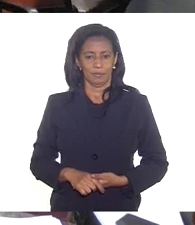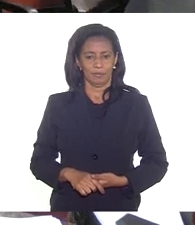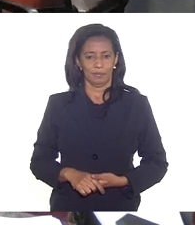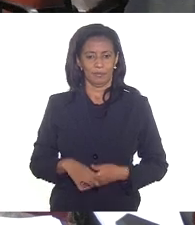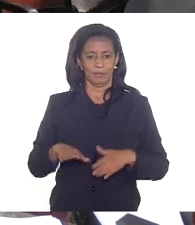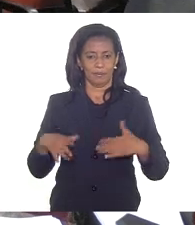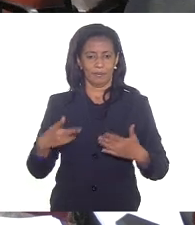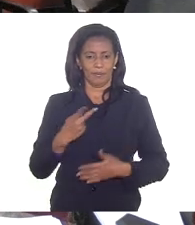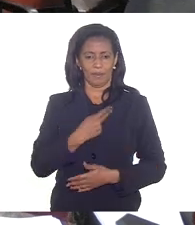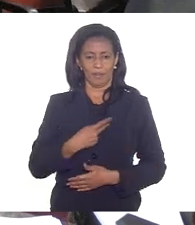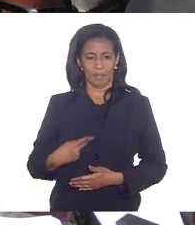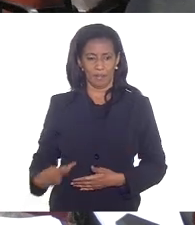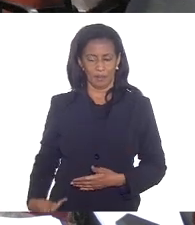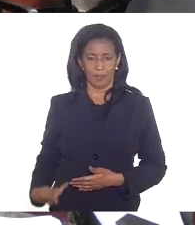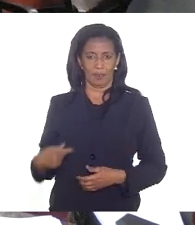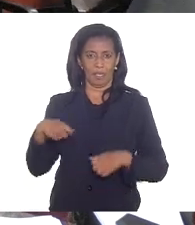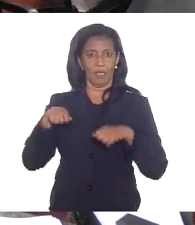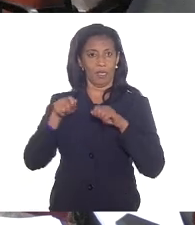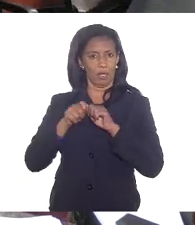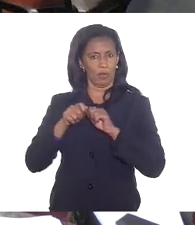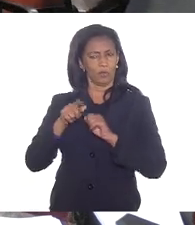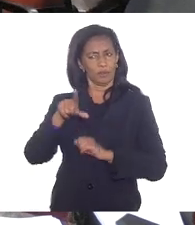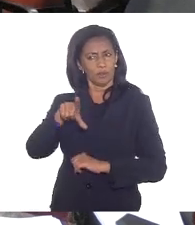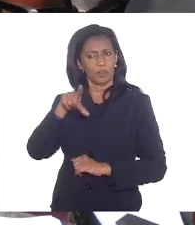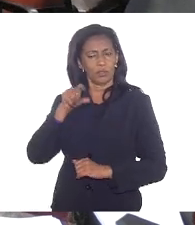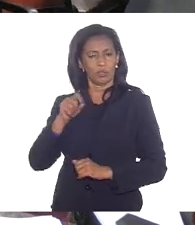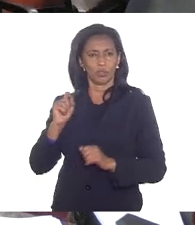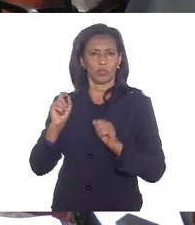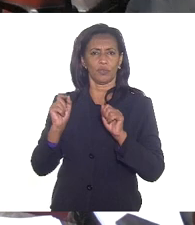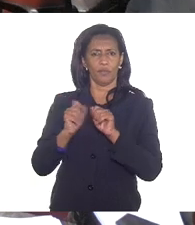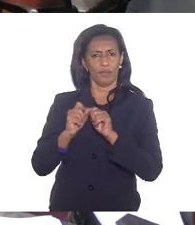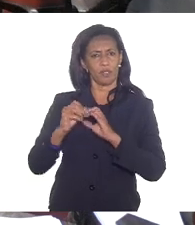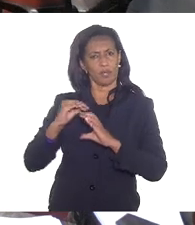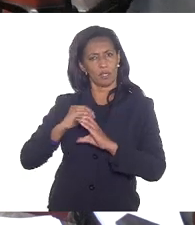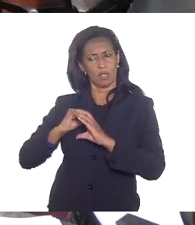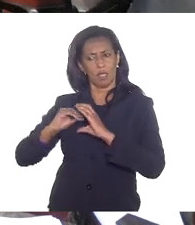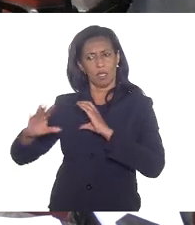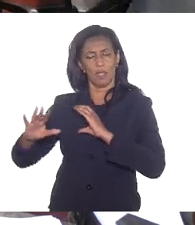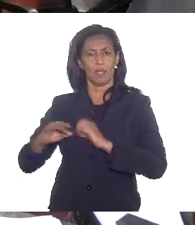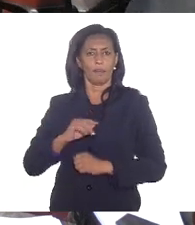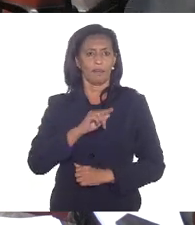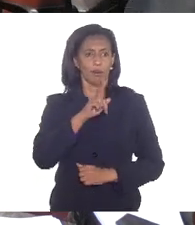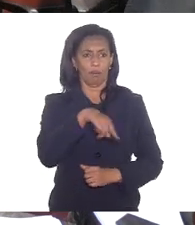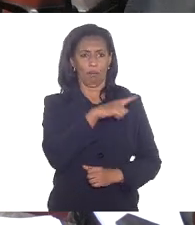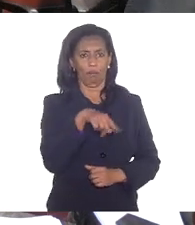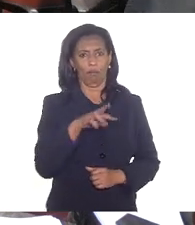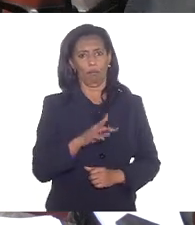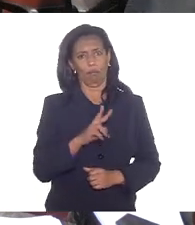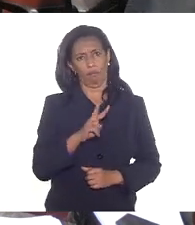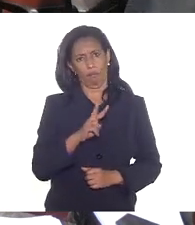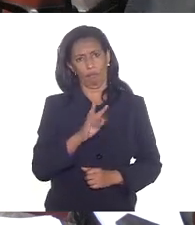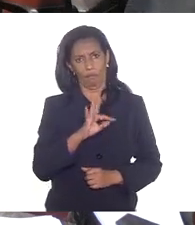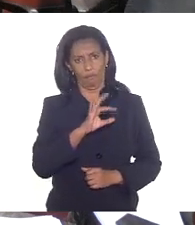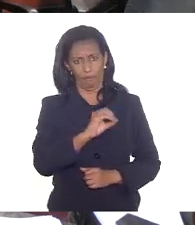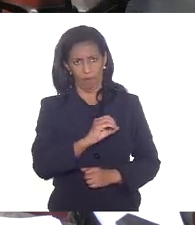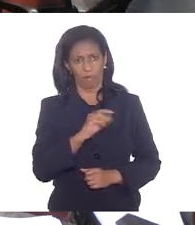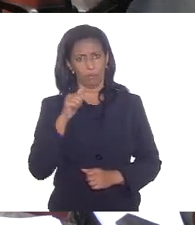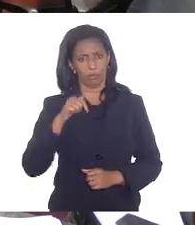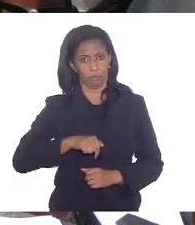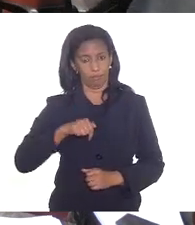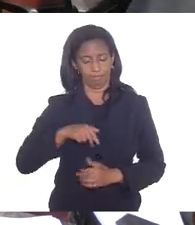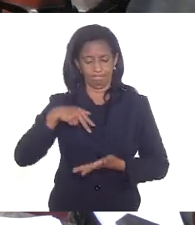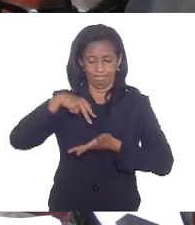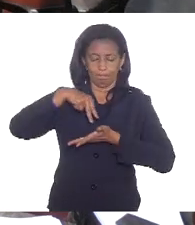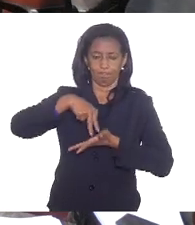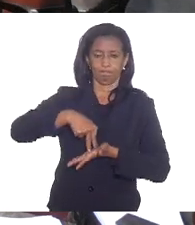o presidente eu fiz essa opção de fazer o encaminhamento pela derrubada do veto desta